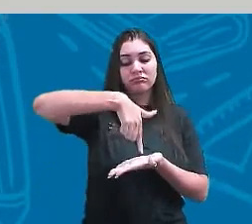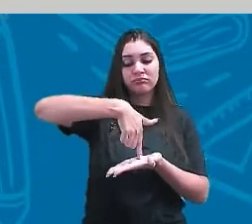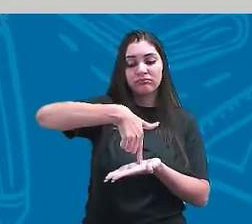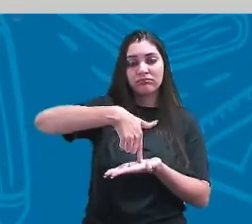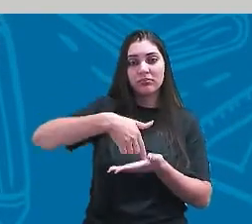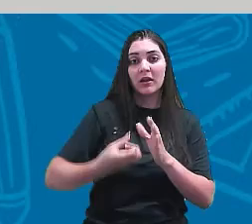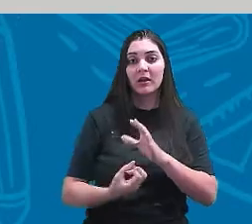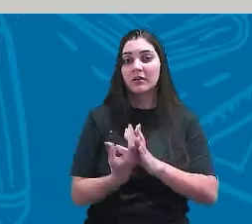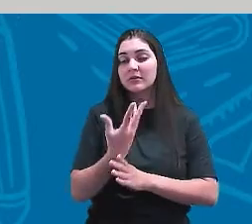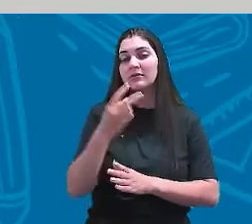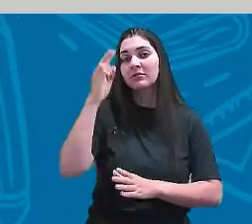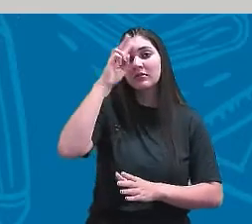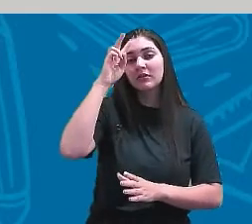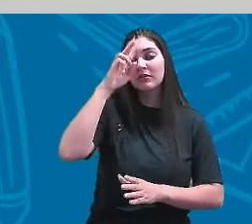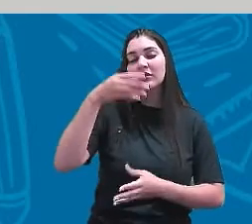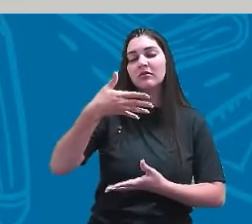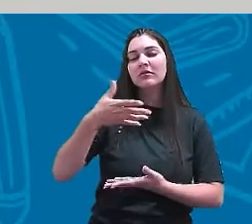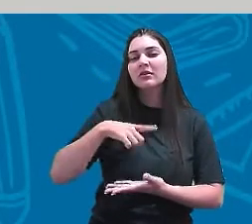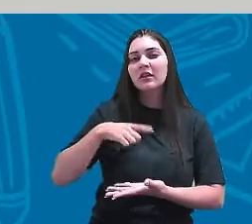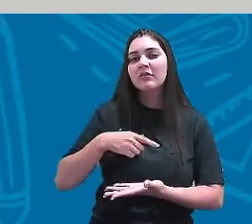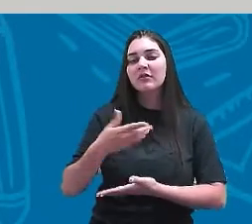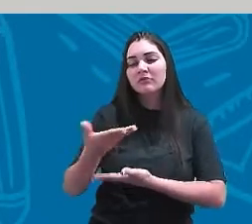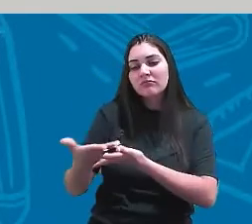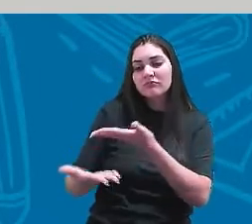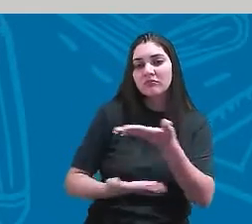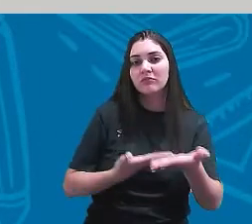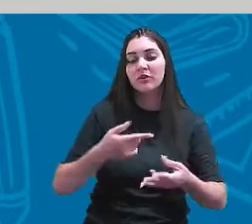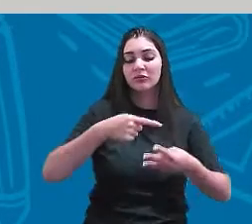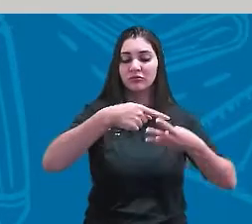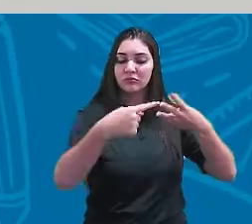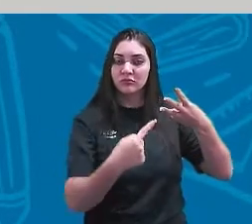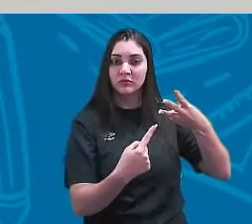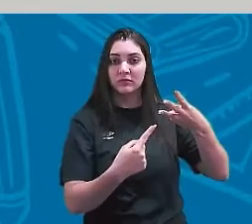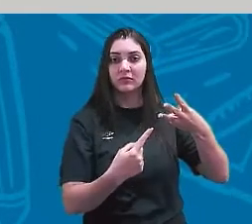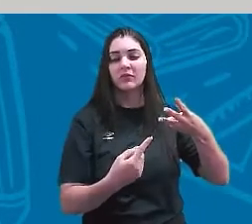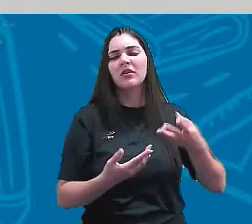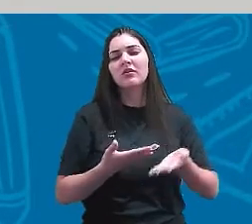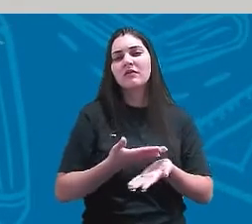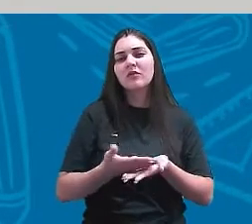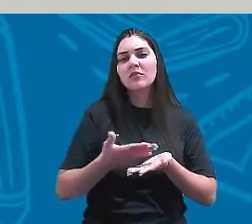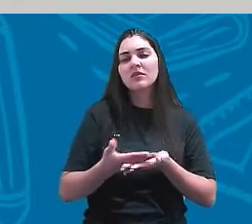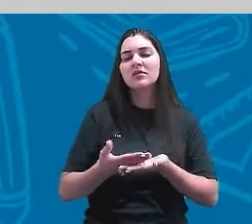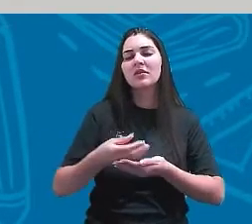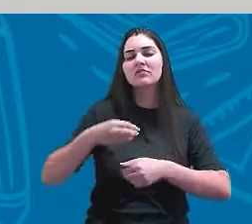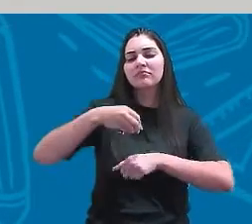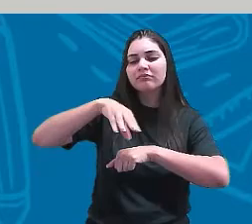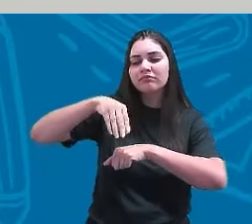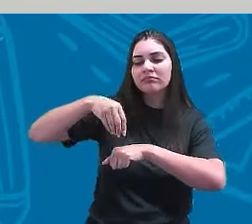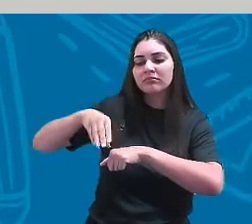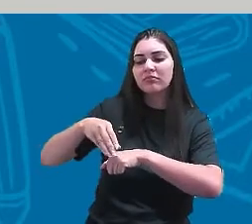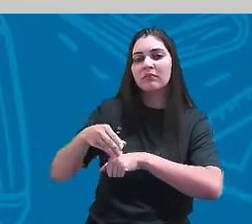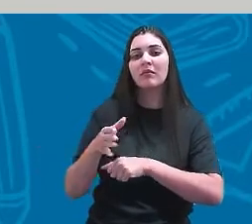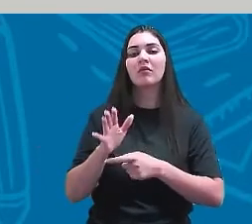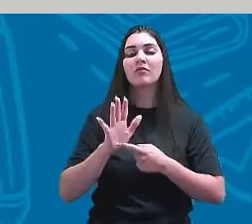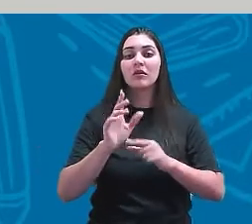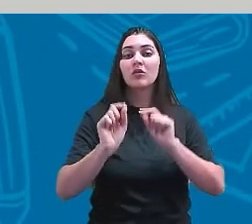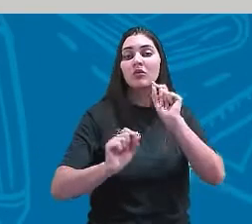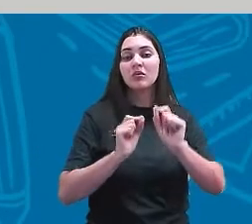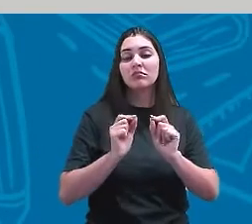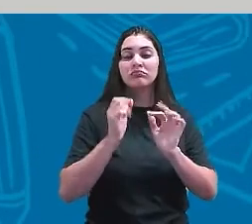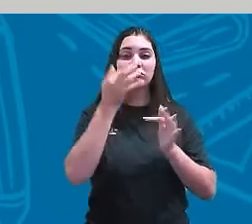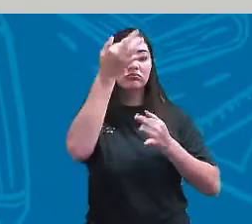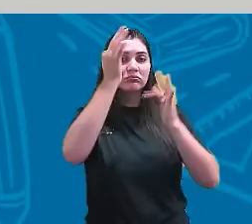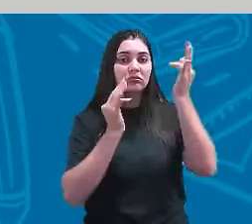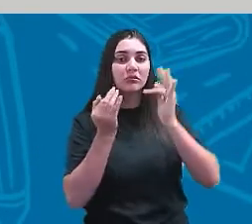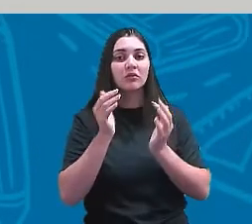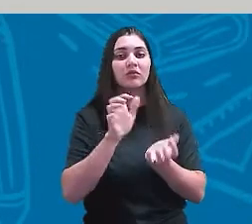dessa lenda, houve-se o envolvimento desses três povos. Então, vou começar a citar aqui para vocês o folclore pernambucano,